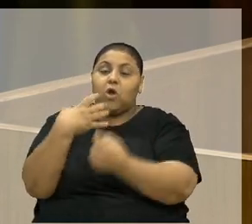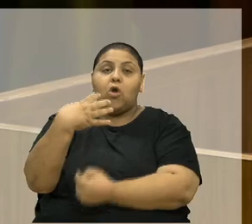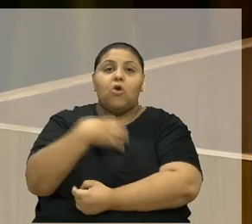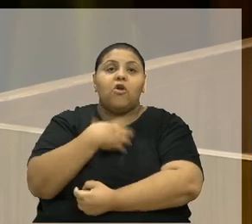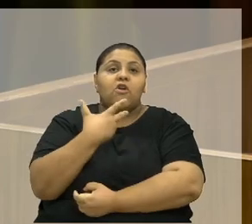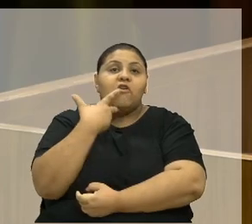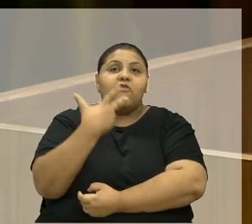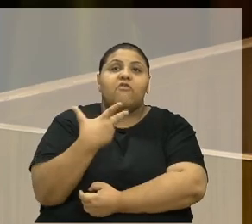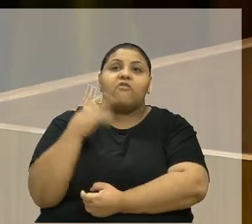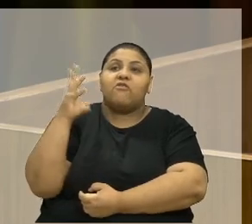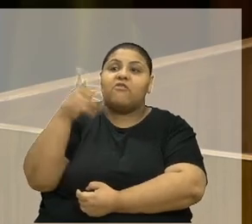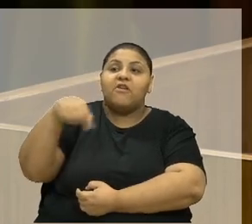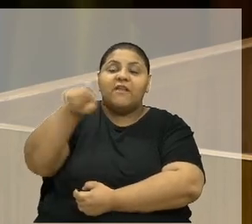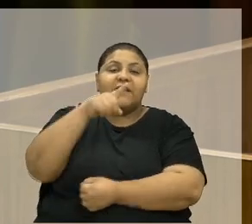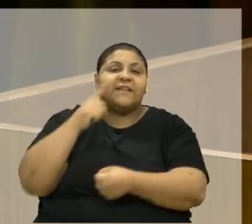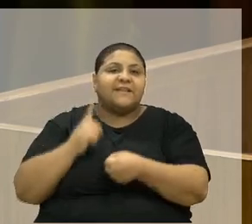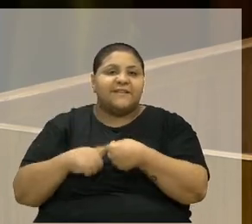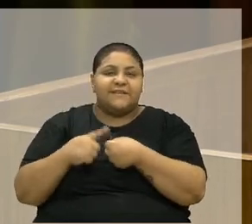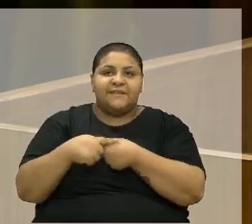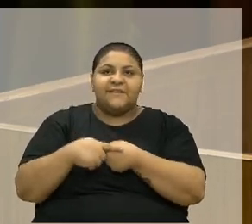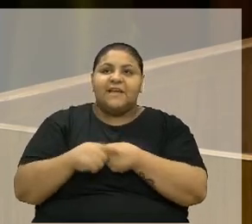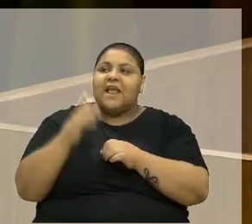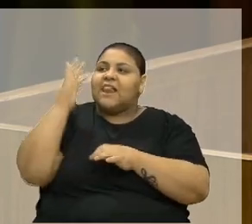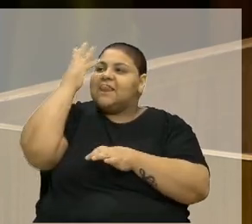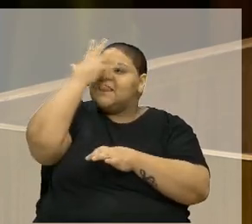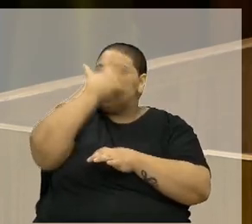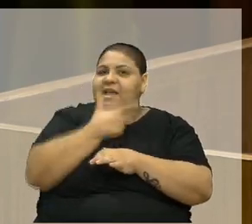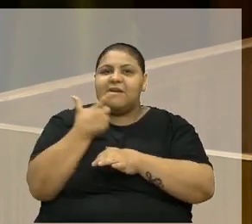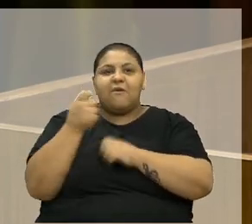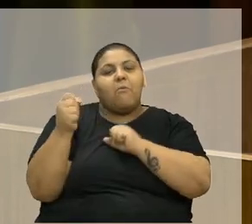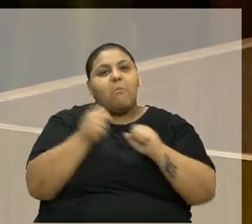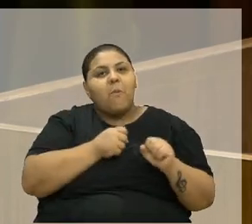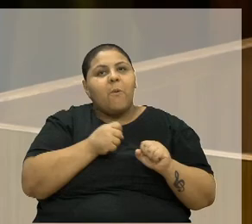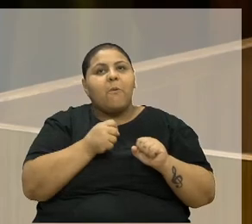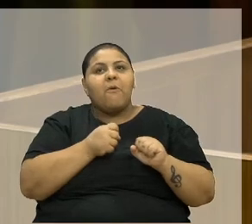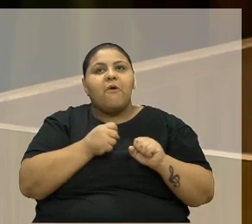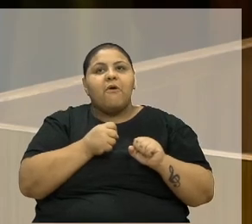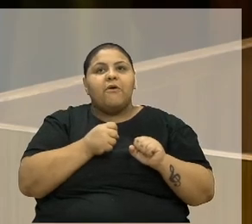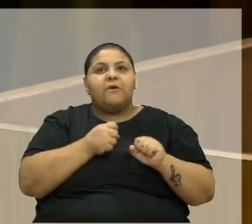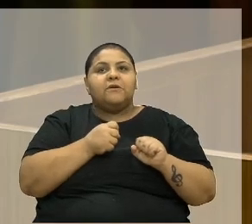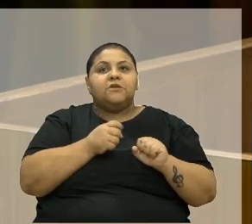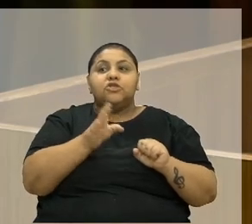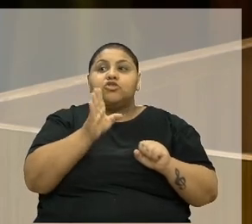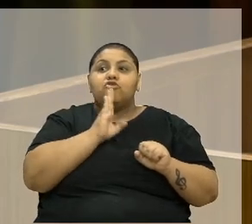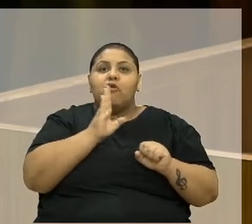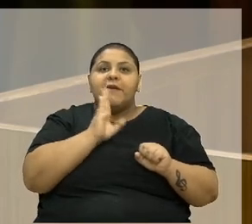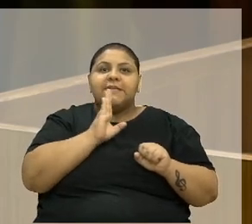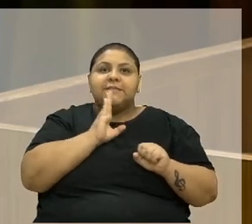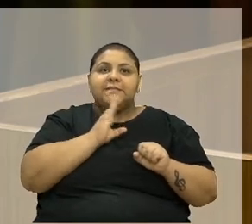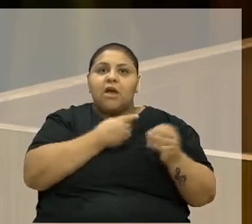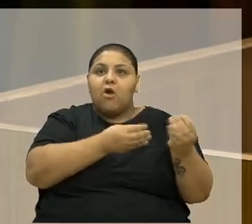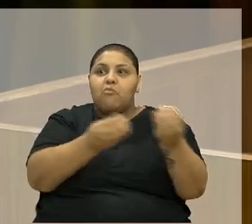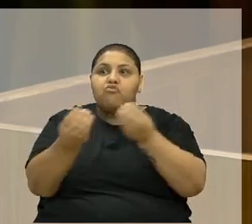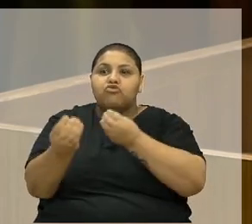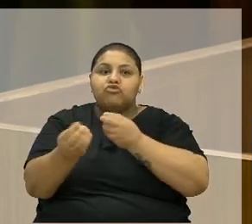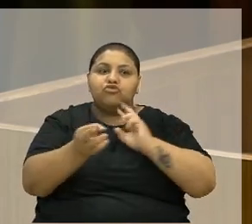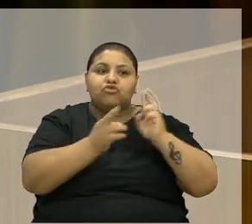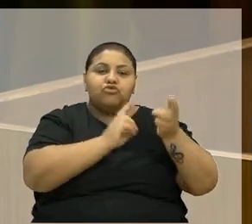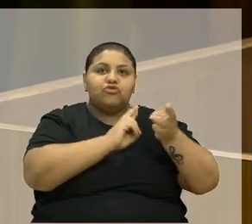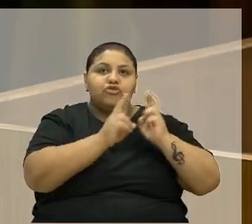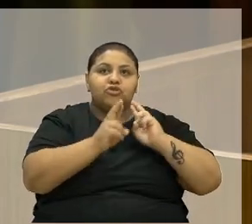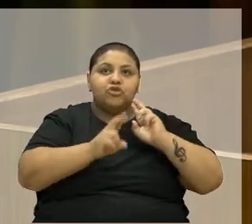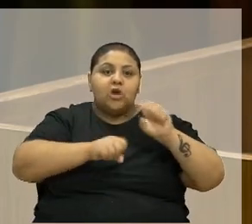dizer o quanto a nossa cidade é linda o quanto a gente pode explorar ainda mais as questões relacionadas ao